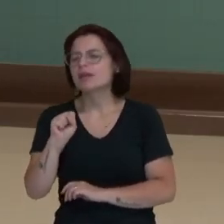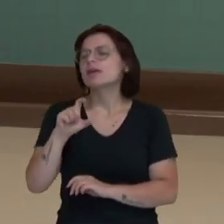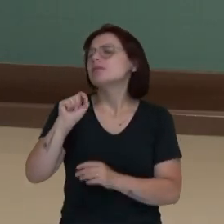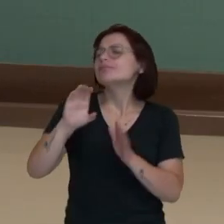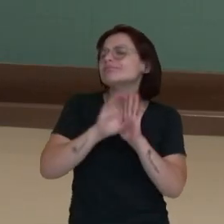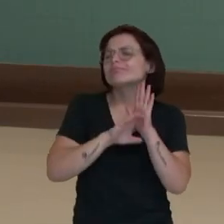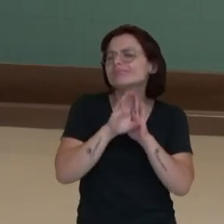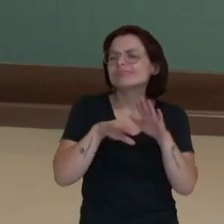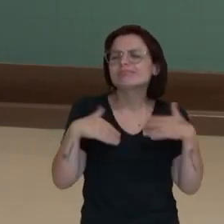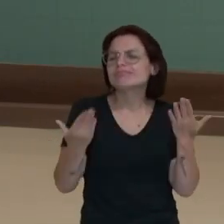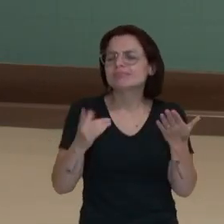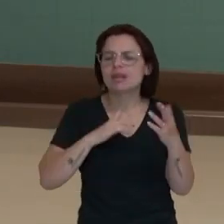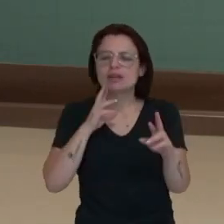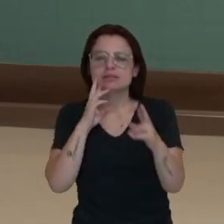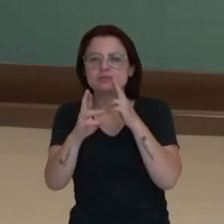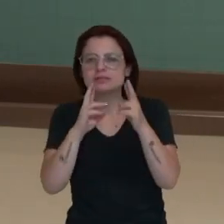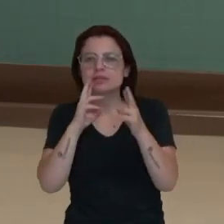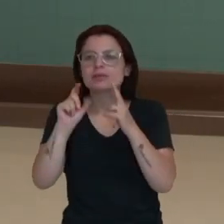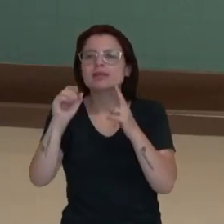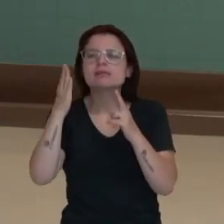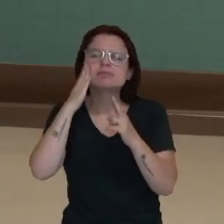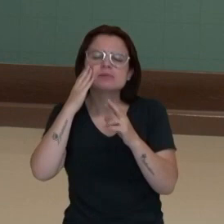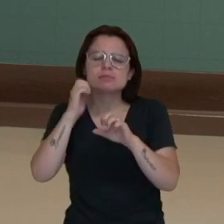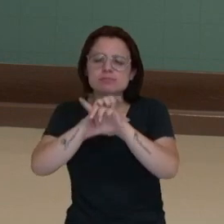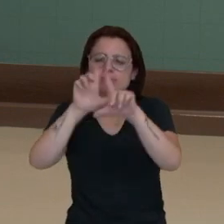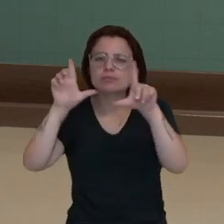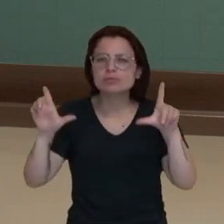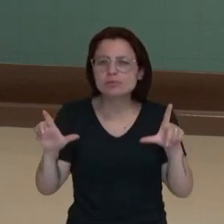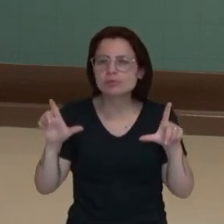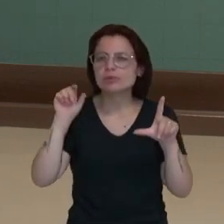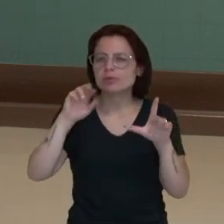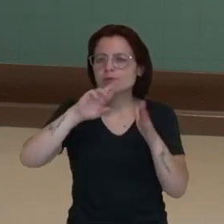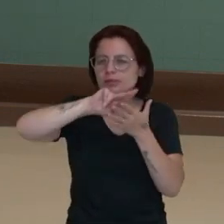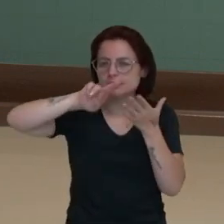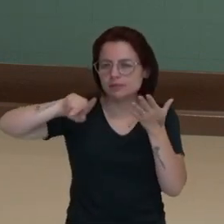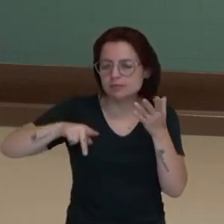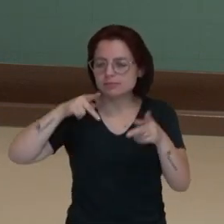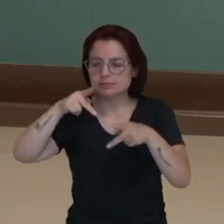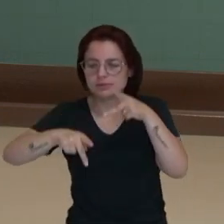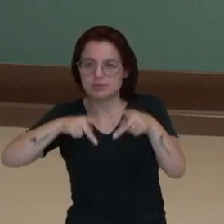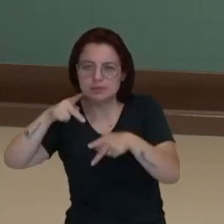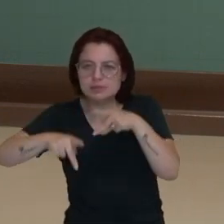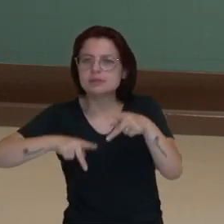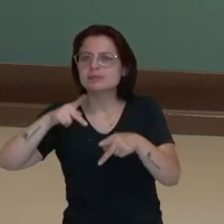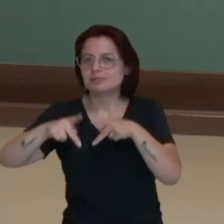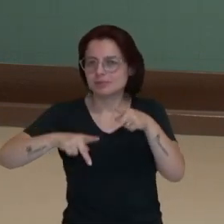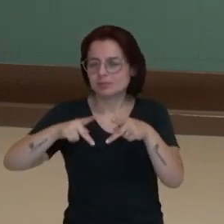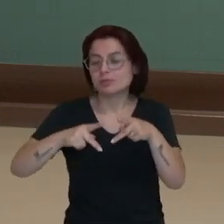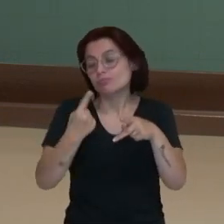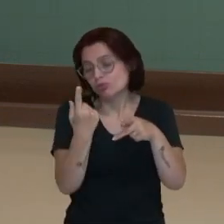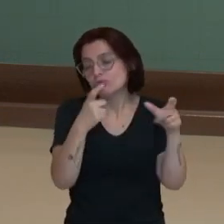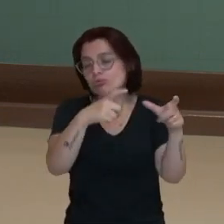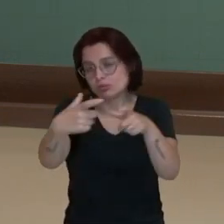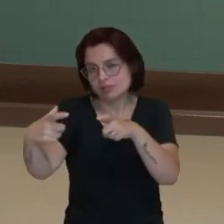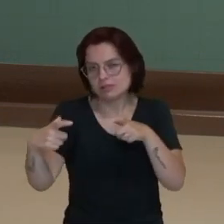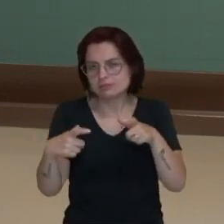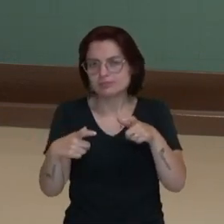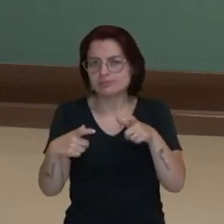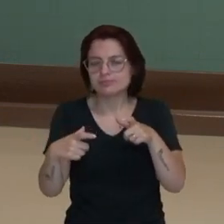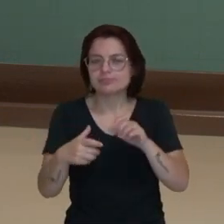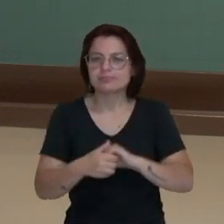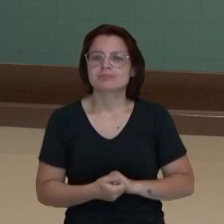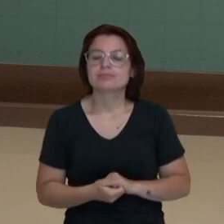estão relacionados à compreensão sobre determinadas características da população de uma determinada localidade, seja um país,